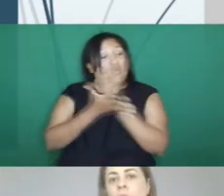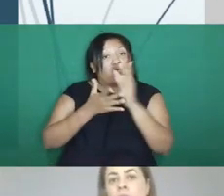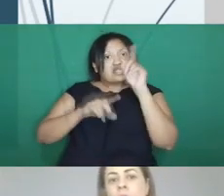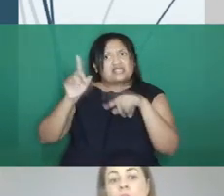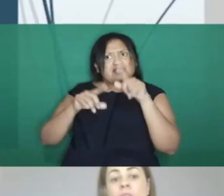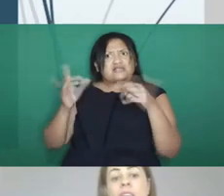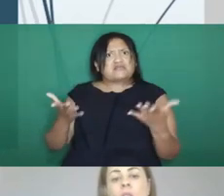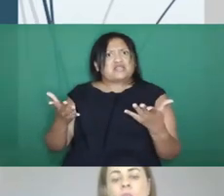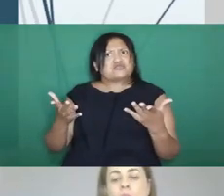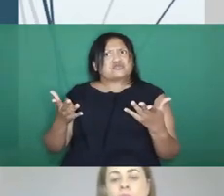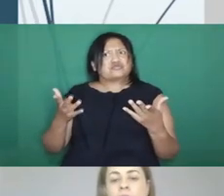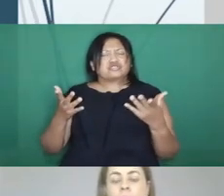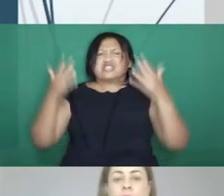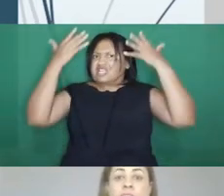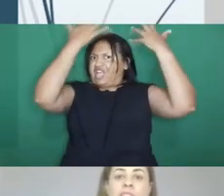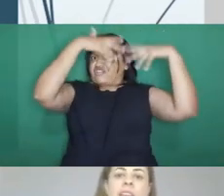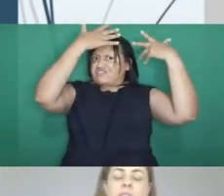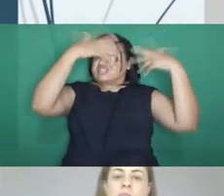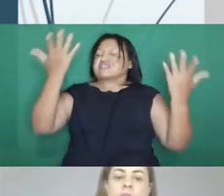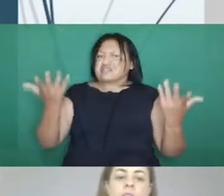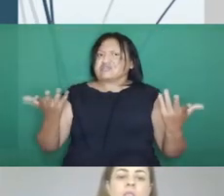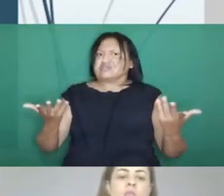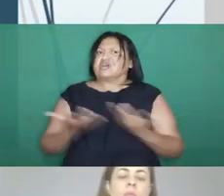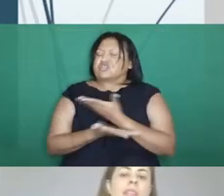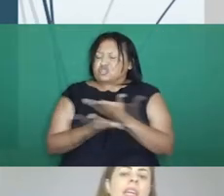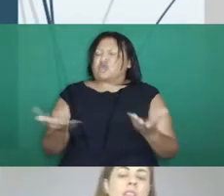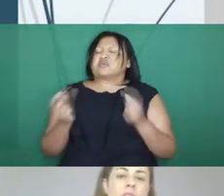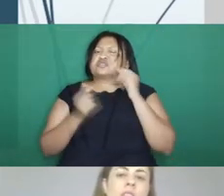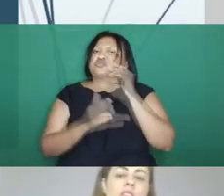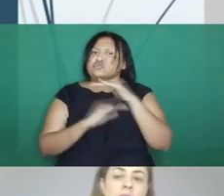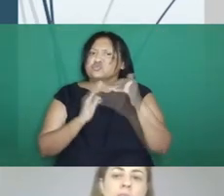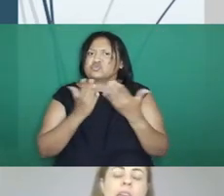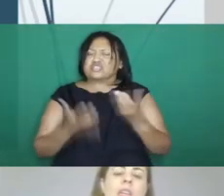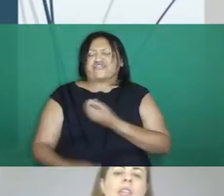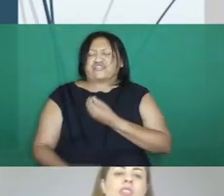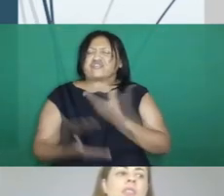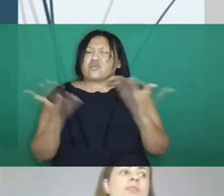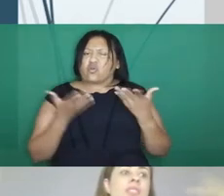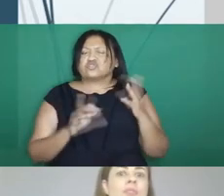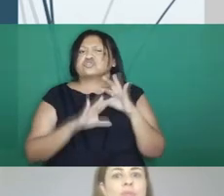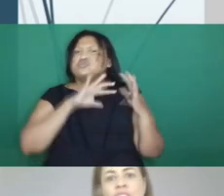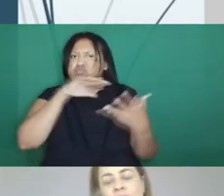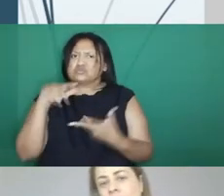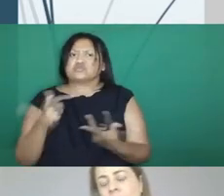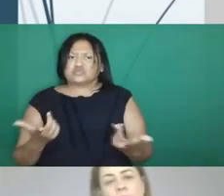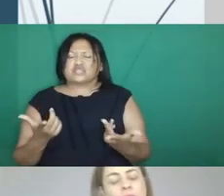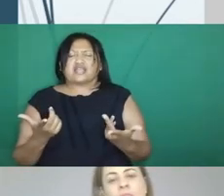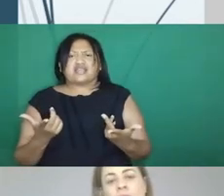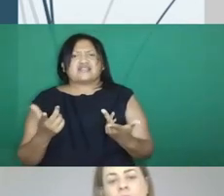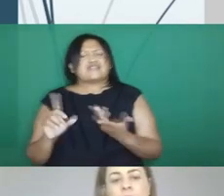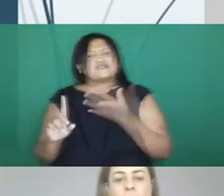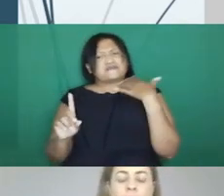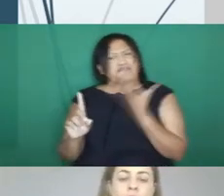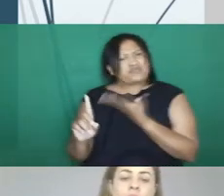polêmicos e ao mesmo tempo de reflexão sobre essa questão que a gente tá que a gente vive hoje ainda no mundo